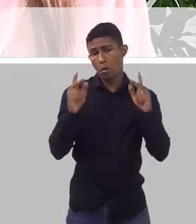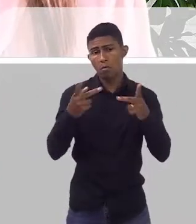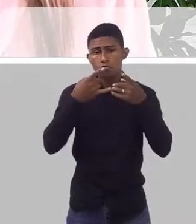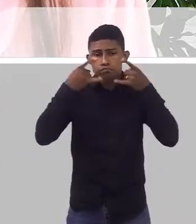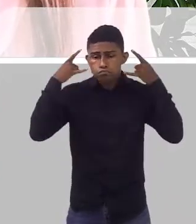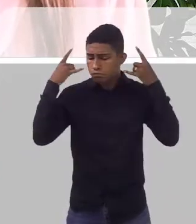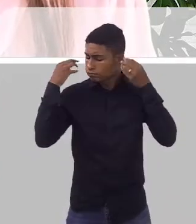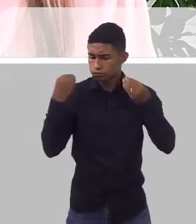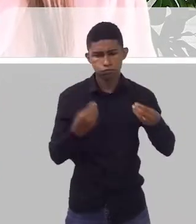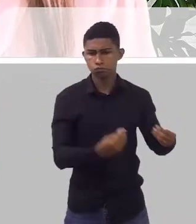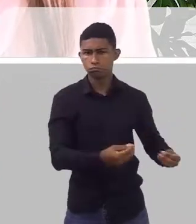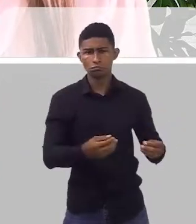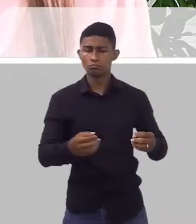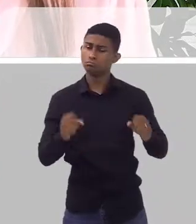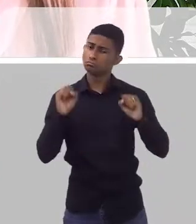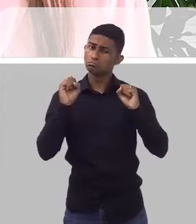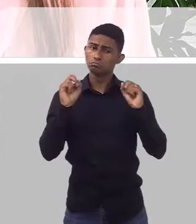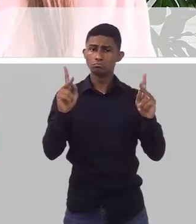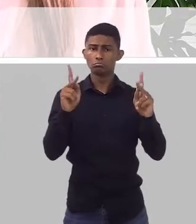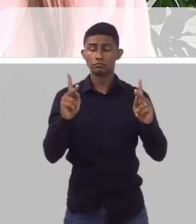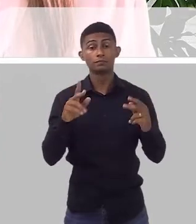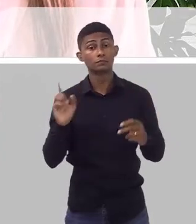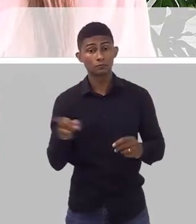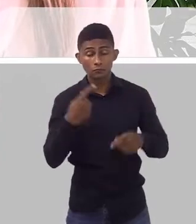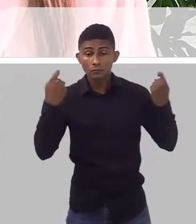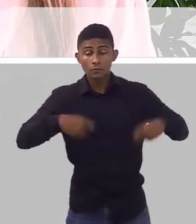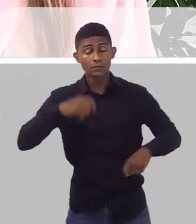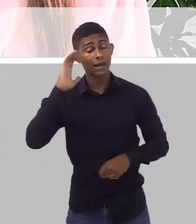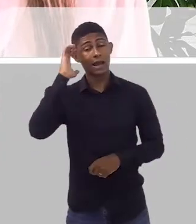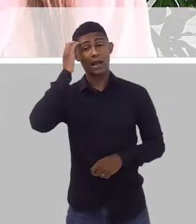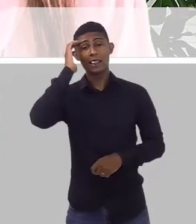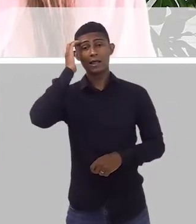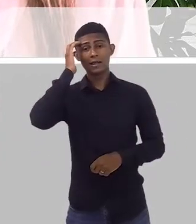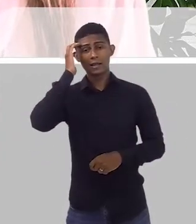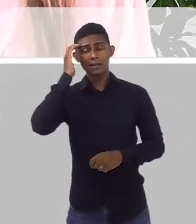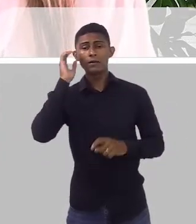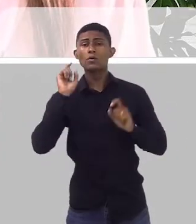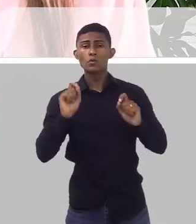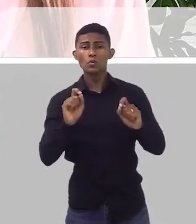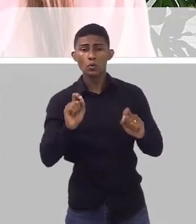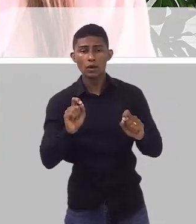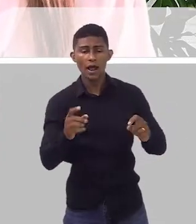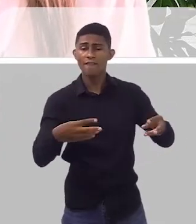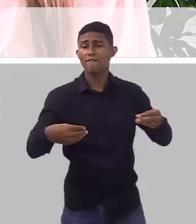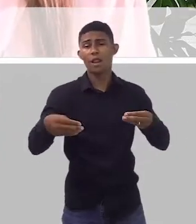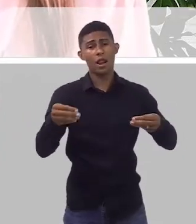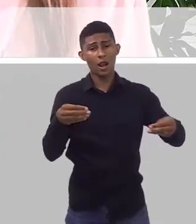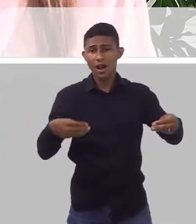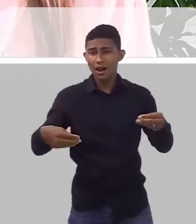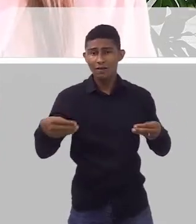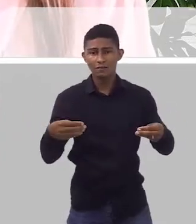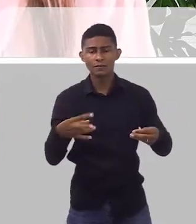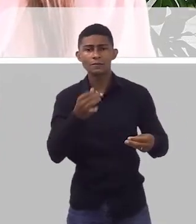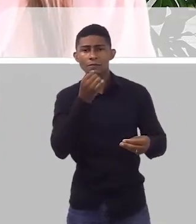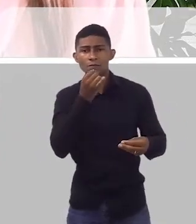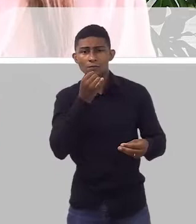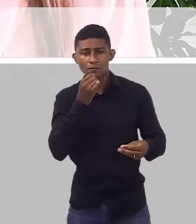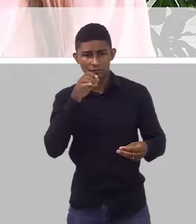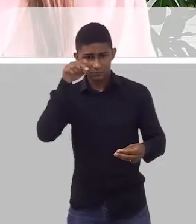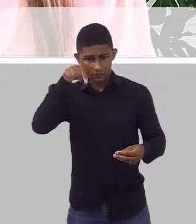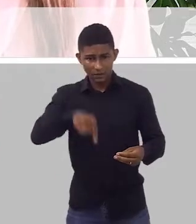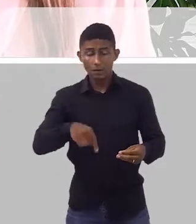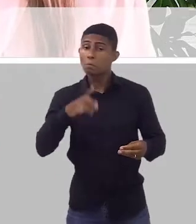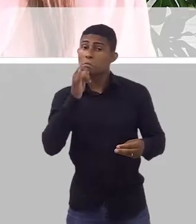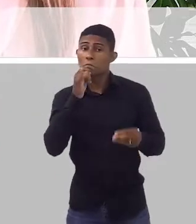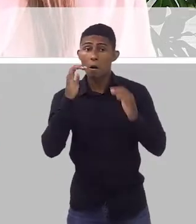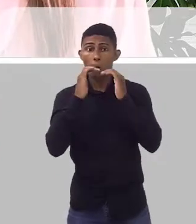máscara. Então, nós temos que entender e modular esse risco. Eu estou num ambiente aberto, mas com uma aglomeração na